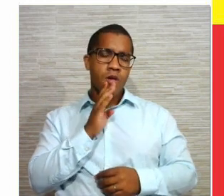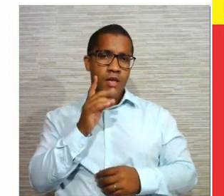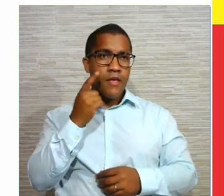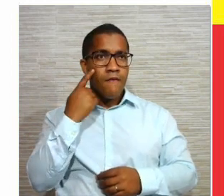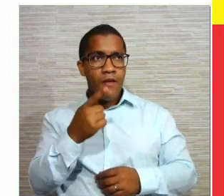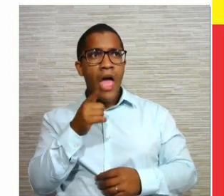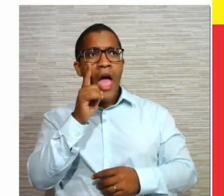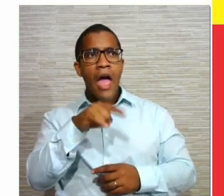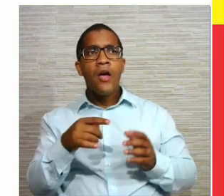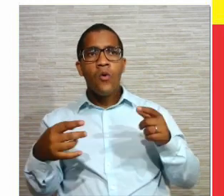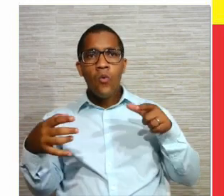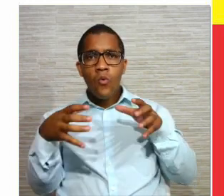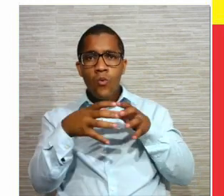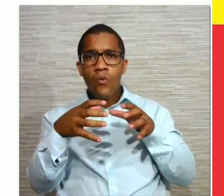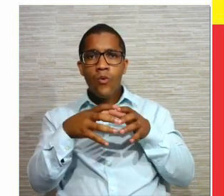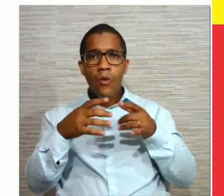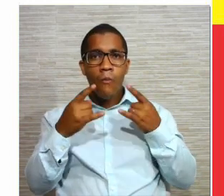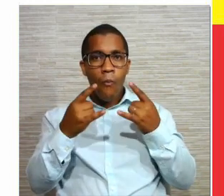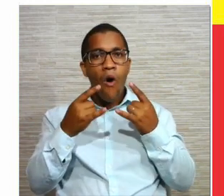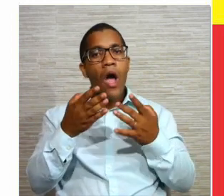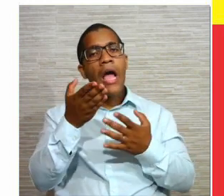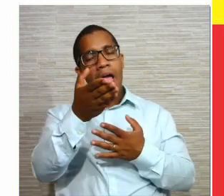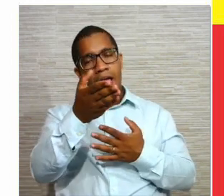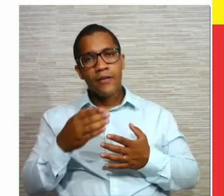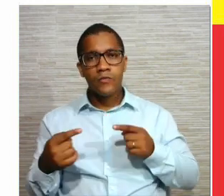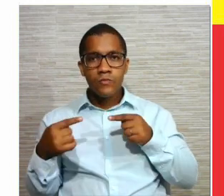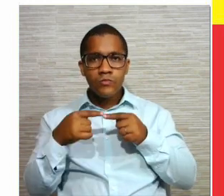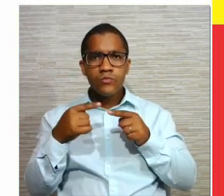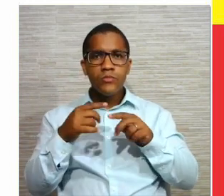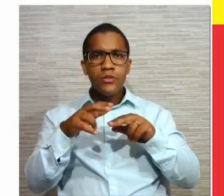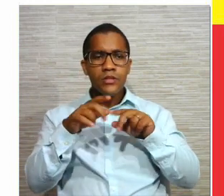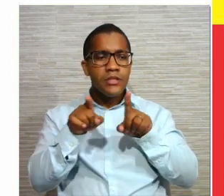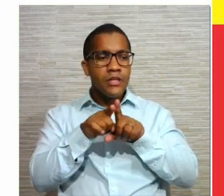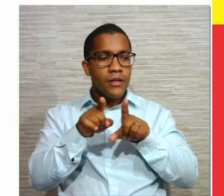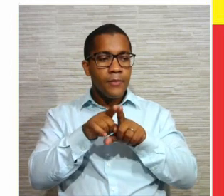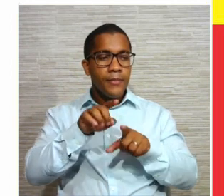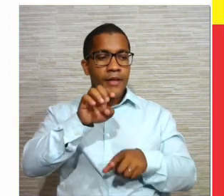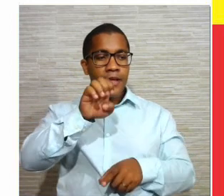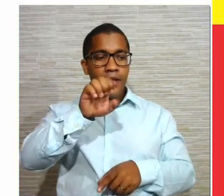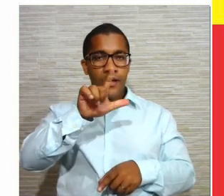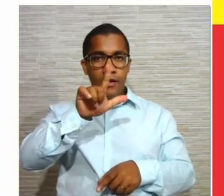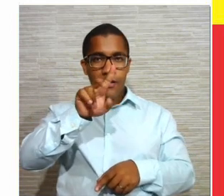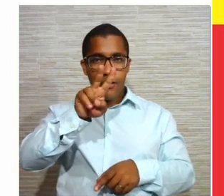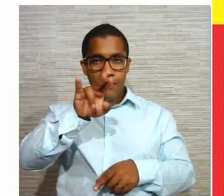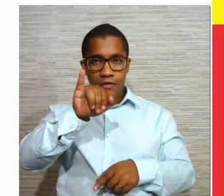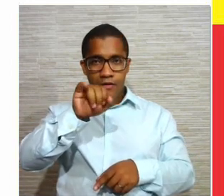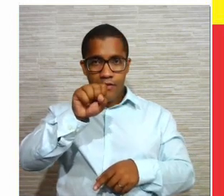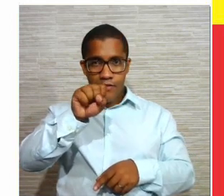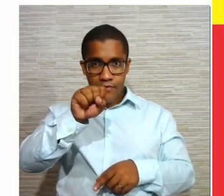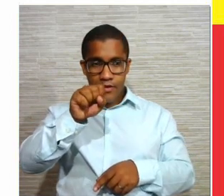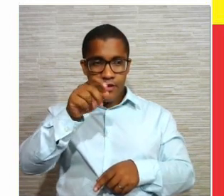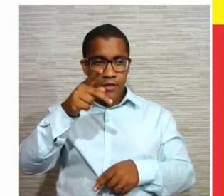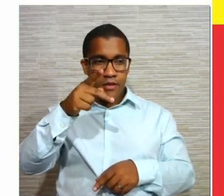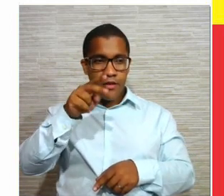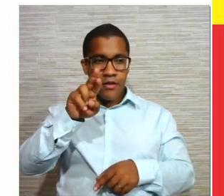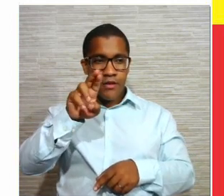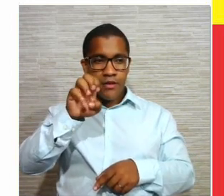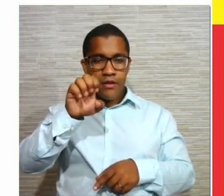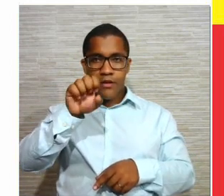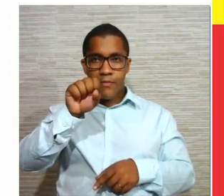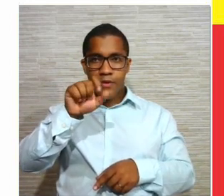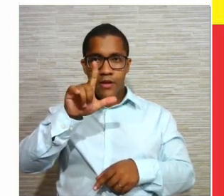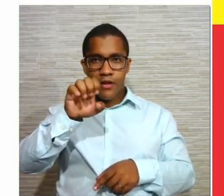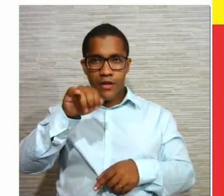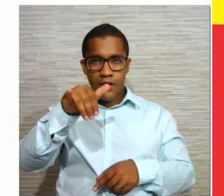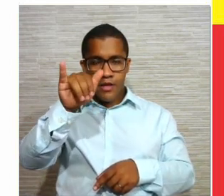logo a banda Rolling Stones por causa desse símbolo. E também Elvis Presley, que fez muito sucesso, né, durante a década